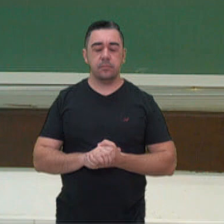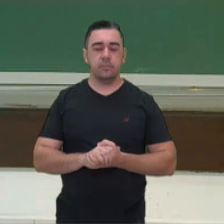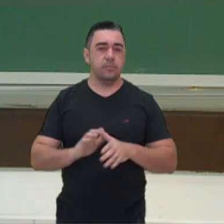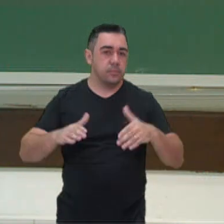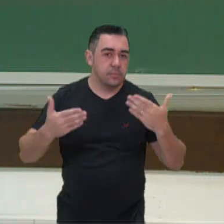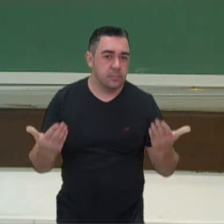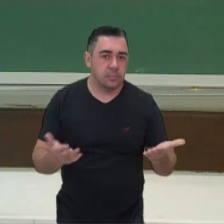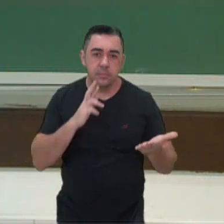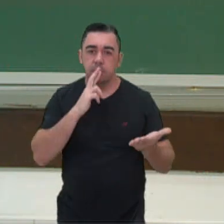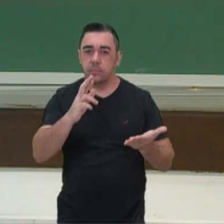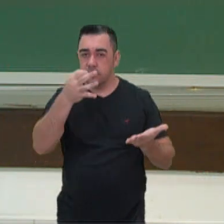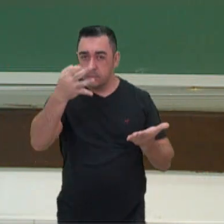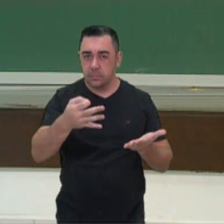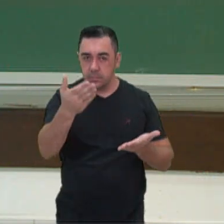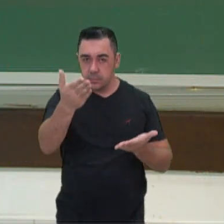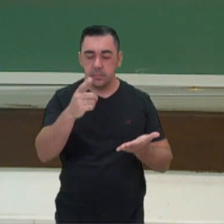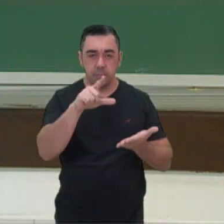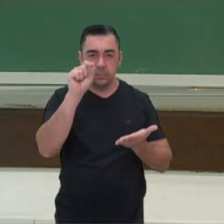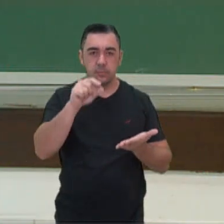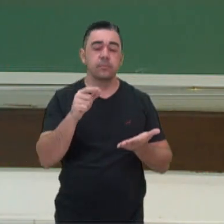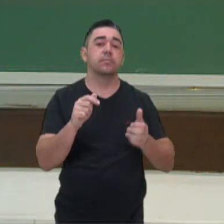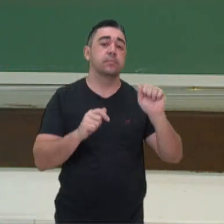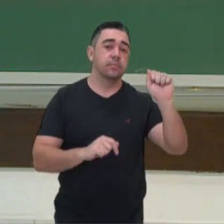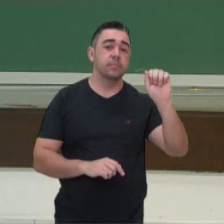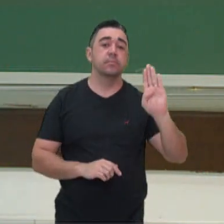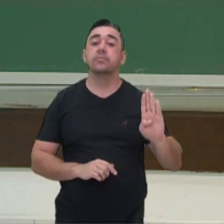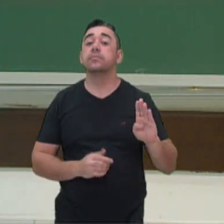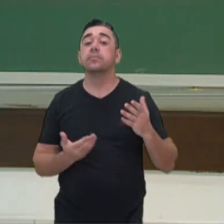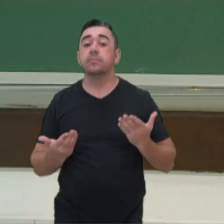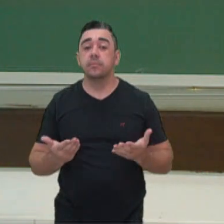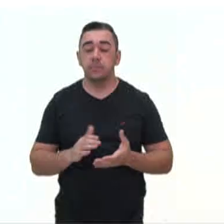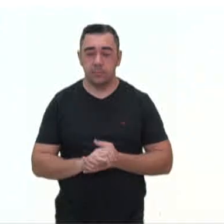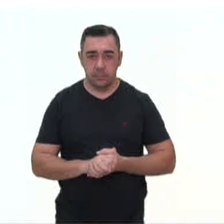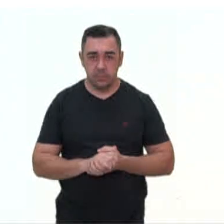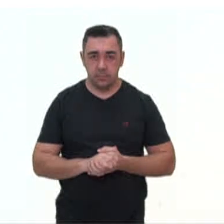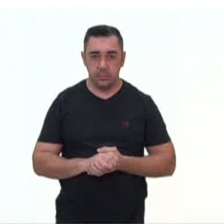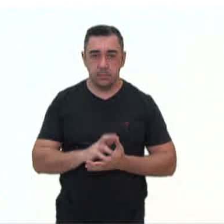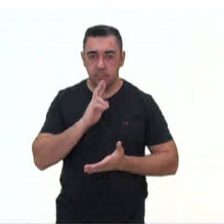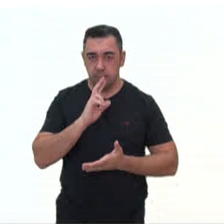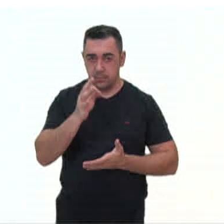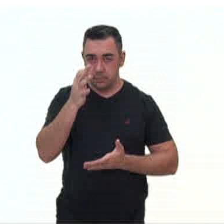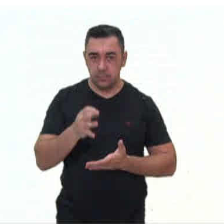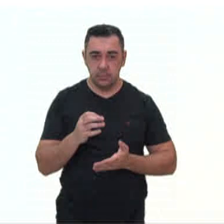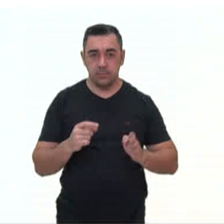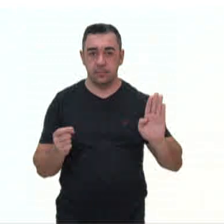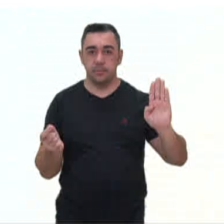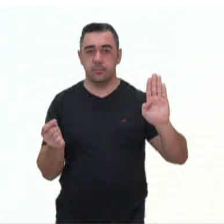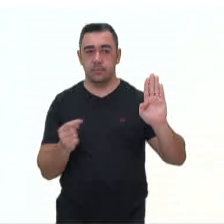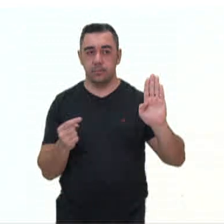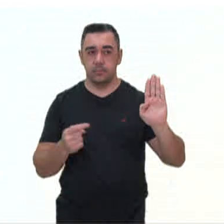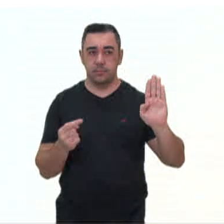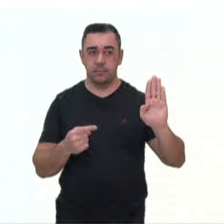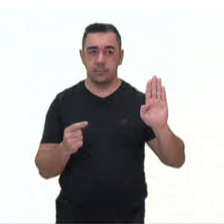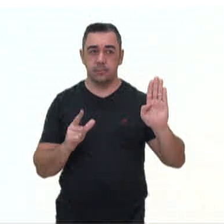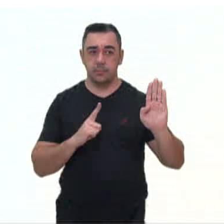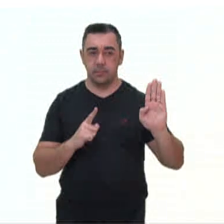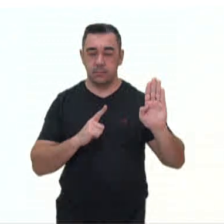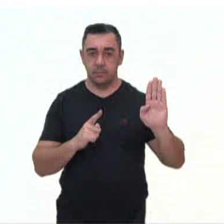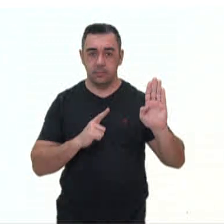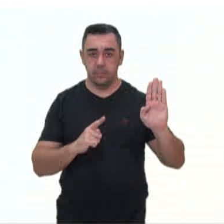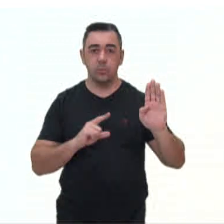Qual foi a alternativa que você marcou? A ou a B? Havendo, ou melhor,